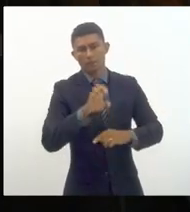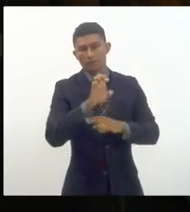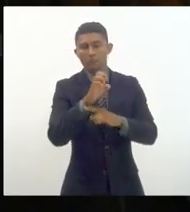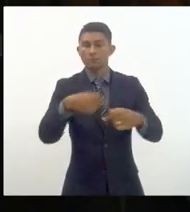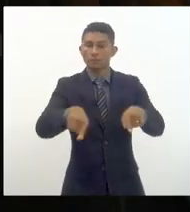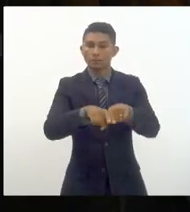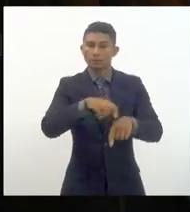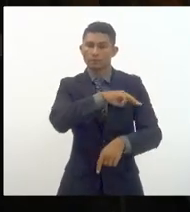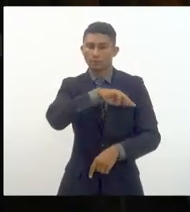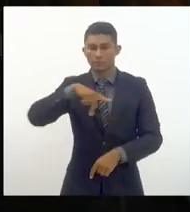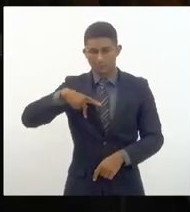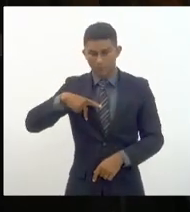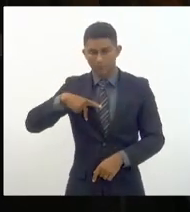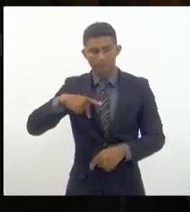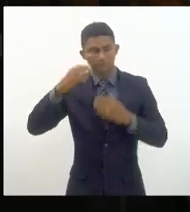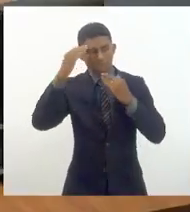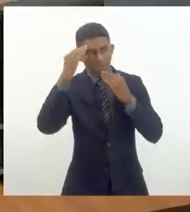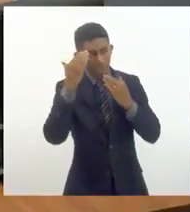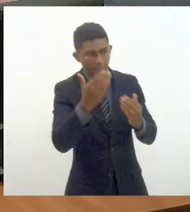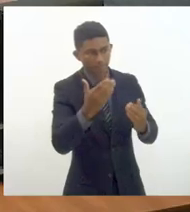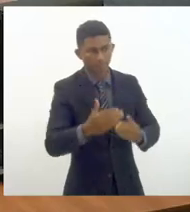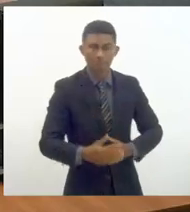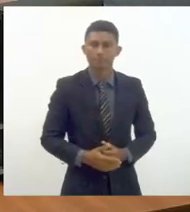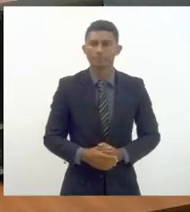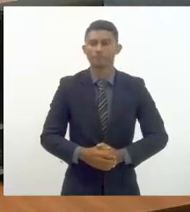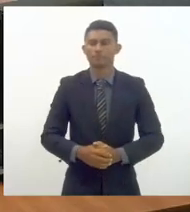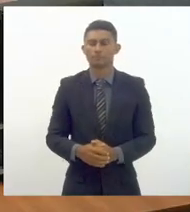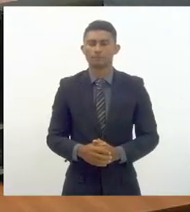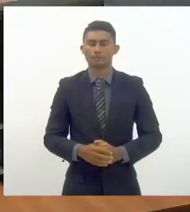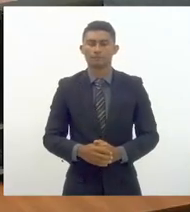Público do Estado Muito obrigado senhora presidente